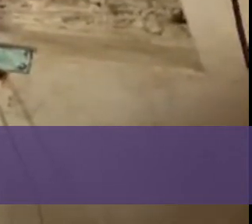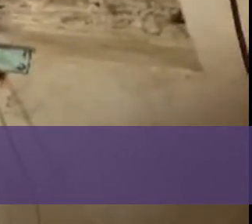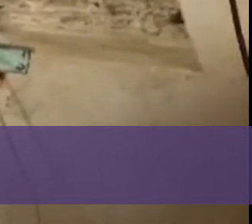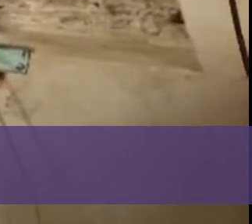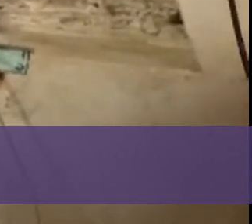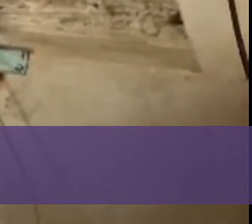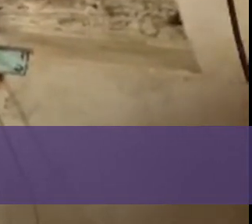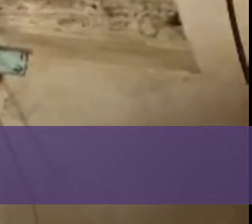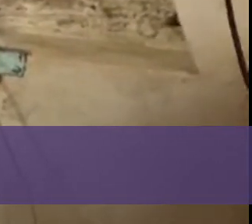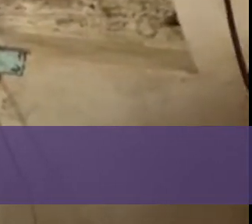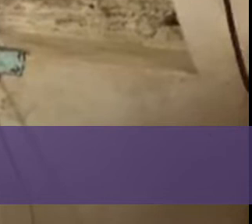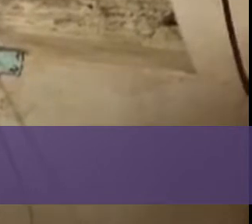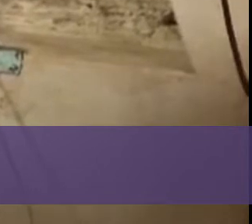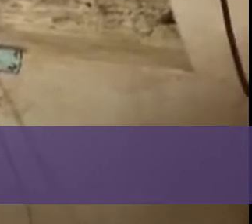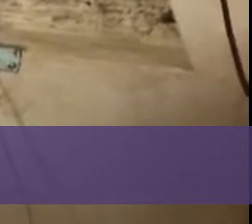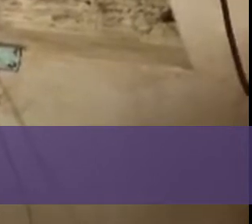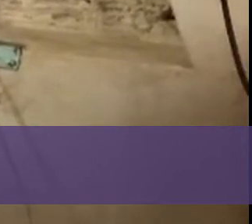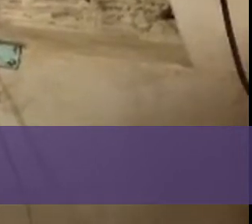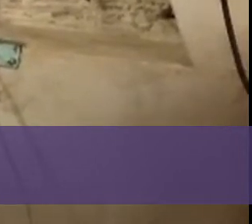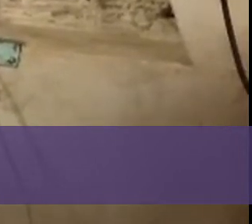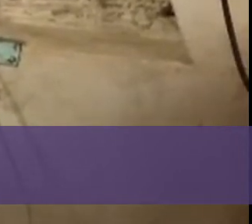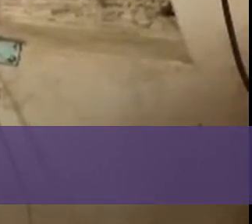ça l'objectif, pour que